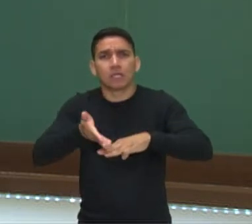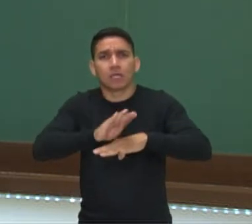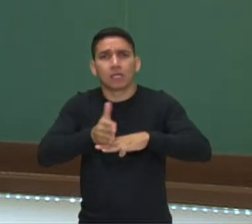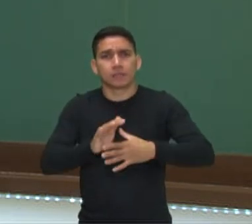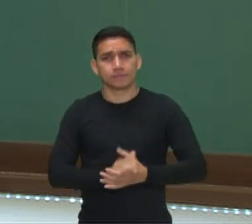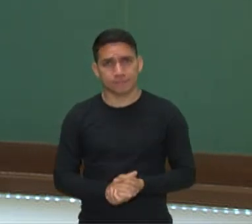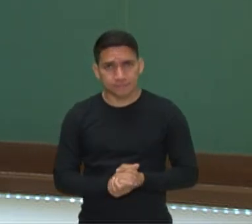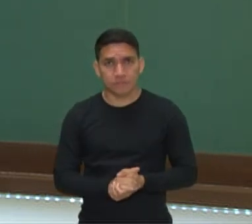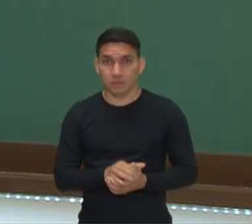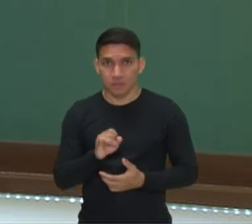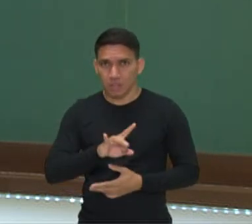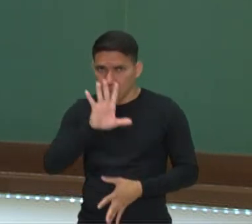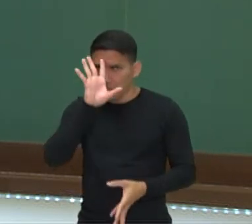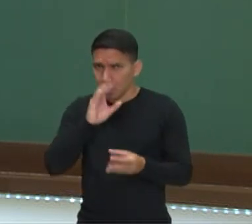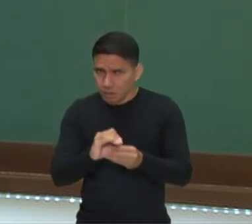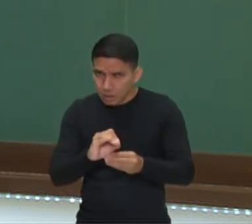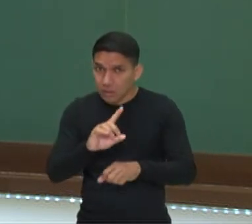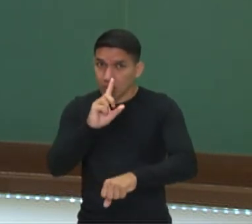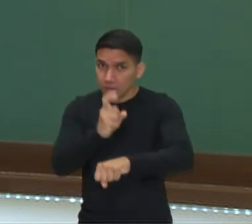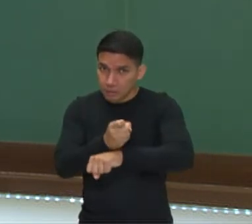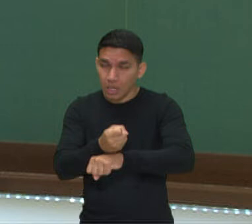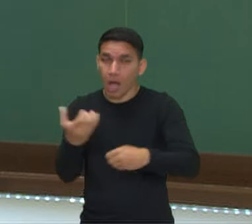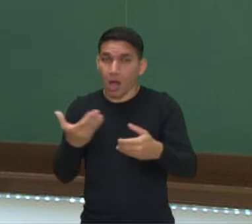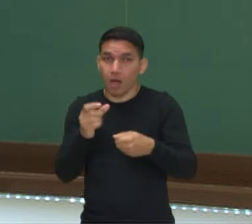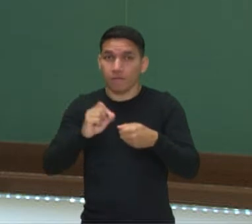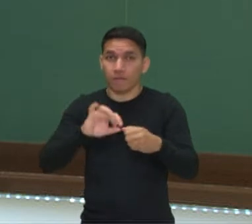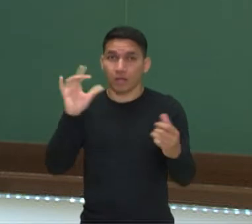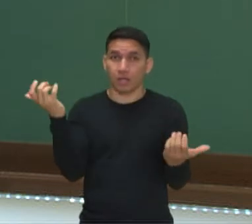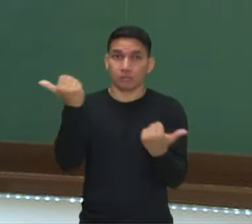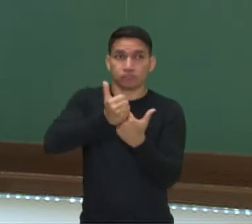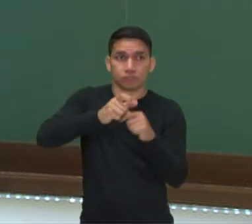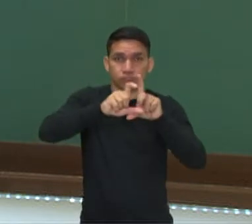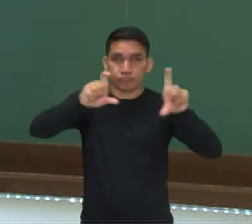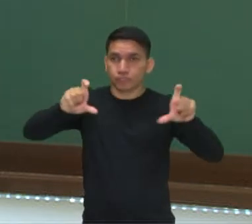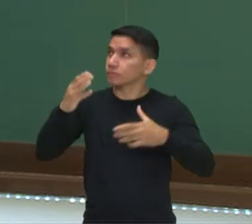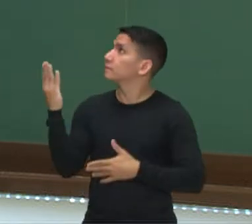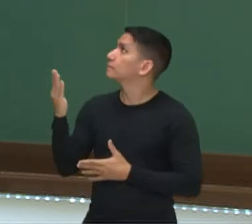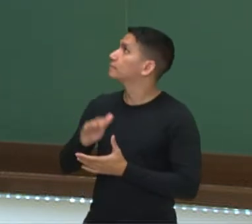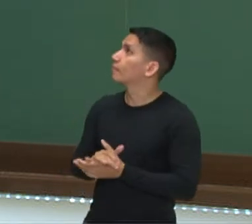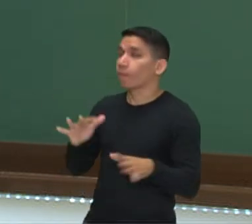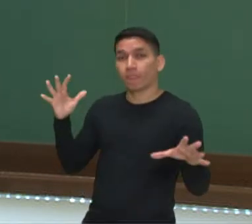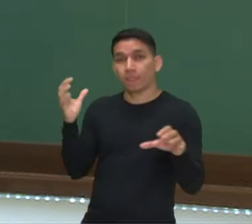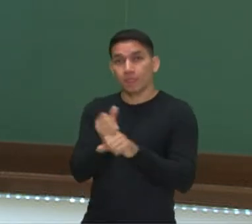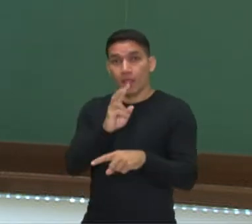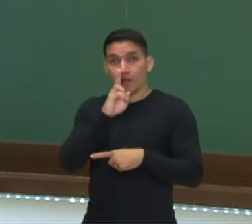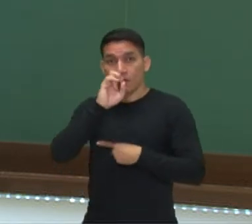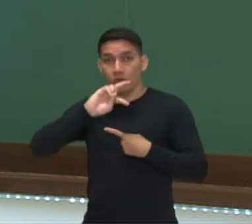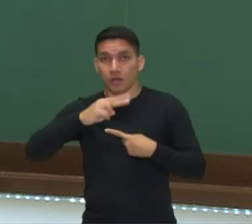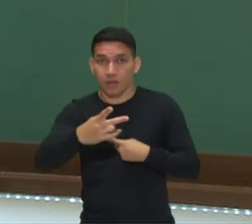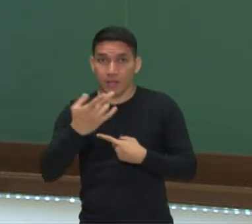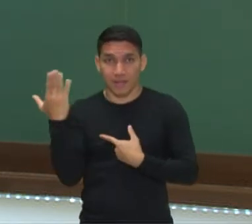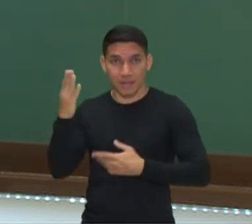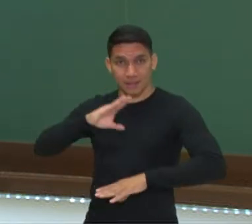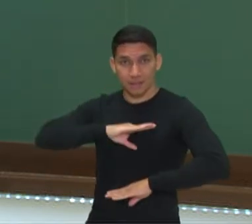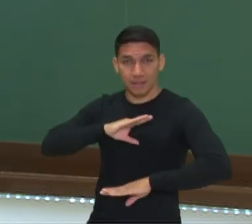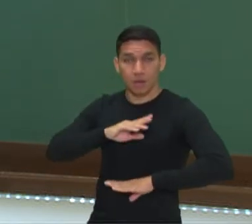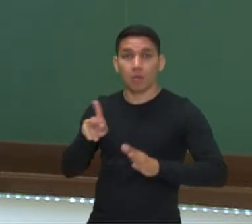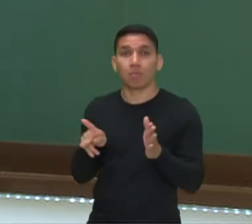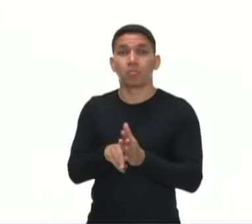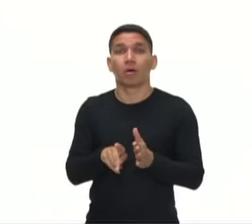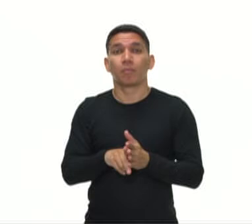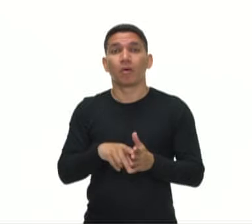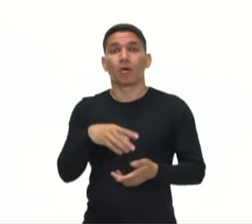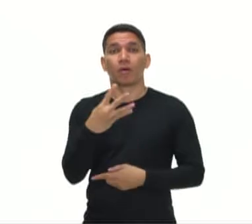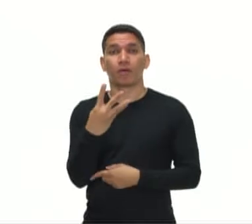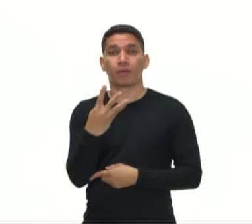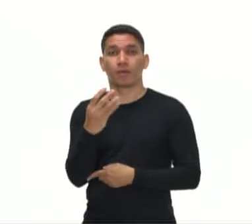Se você pegou essa parte aqui, agora vamos aplicar aqui. O que acontece? A força resultante nessa situação, ela